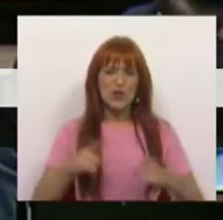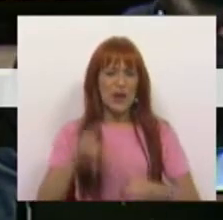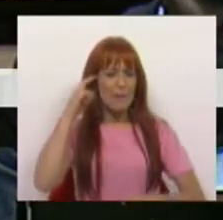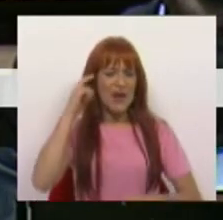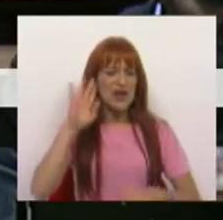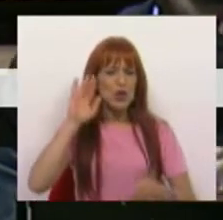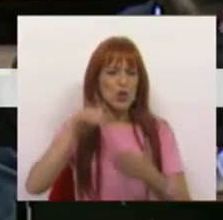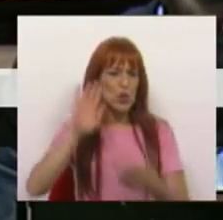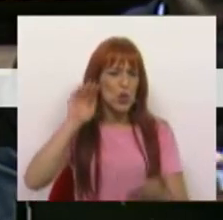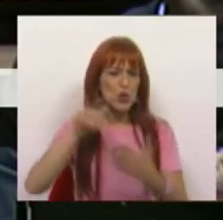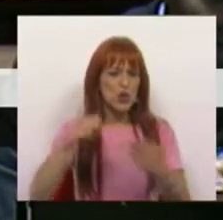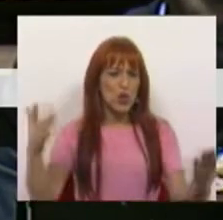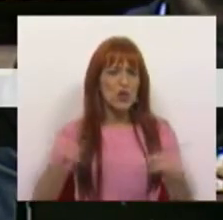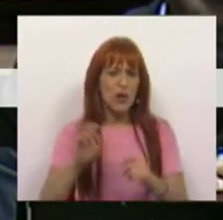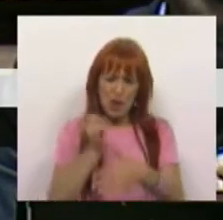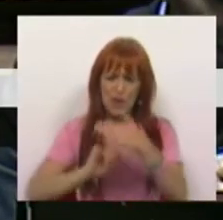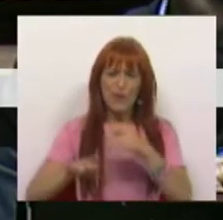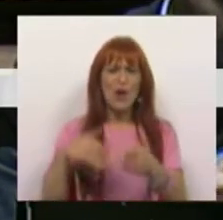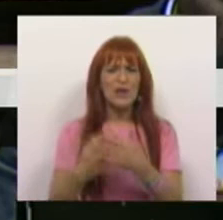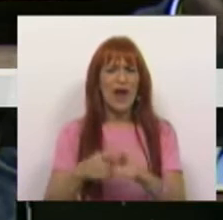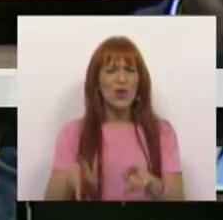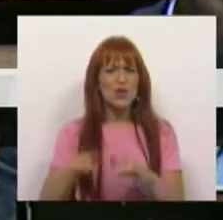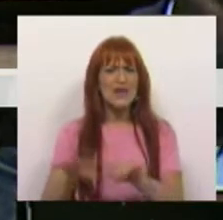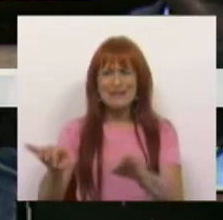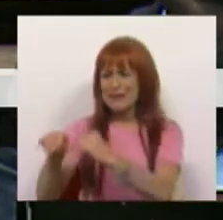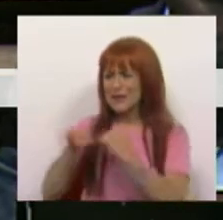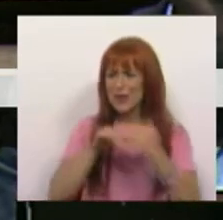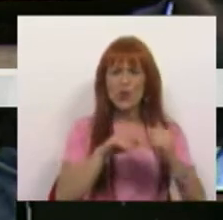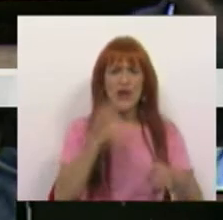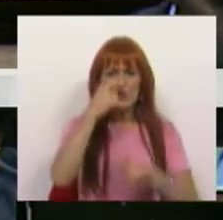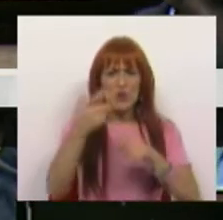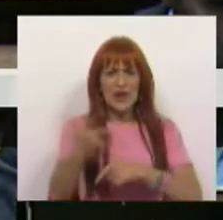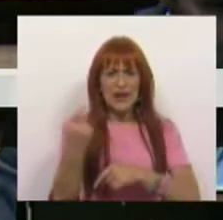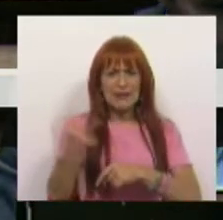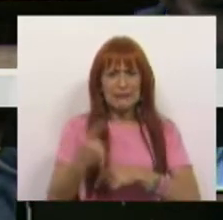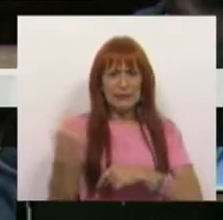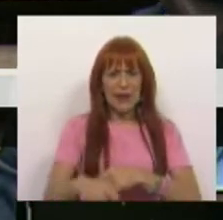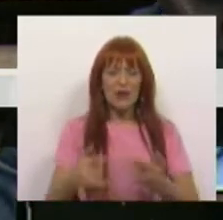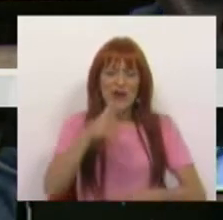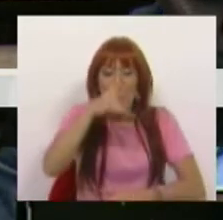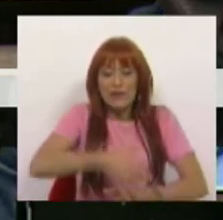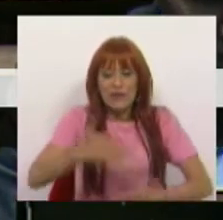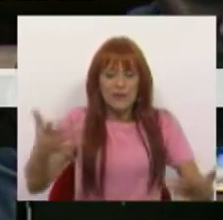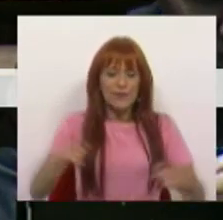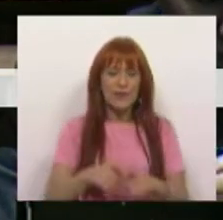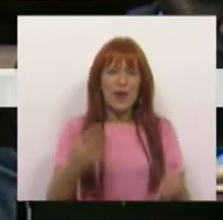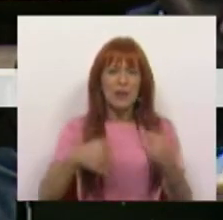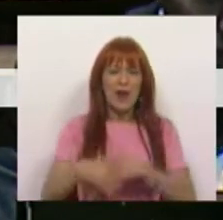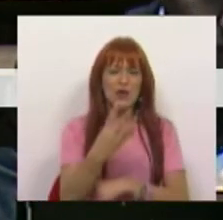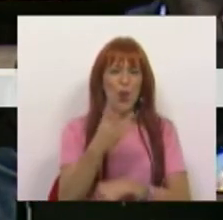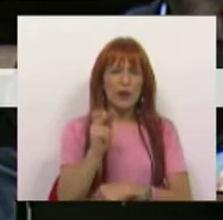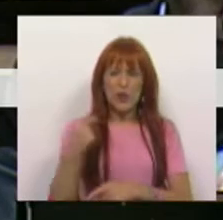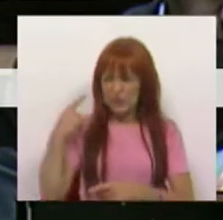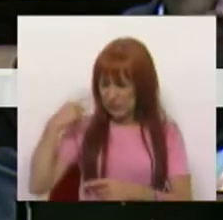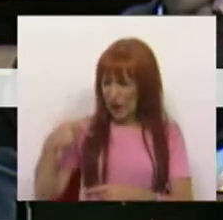pensar soluções que devolvam essa condição de igualdade e cidadania. Infelizmente, nos mais de